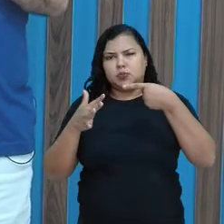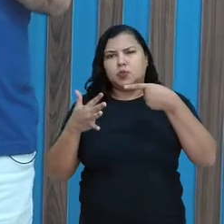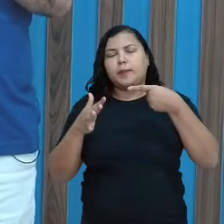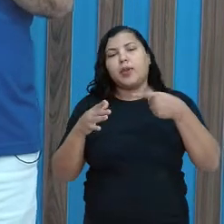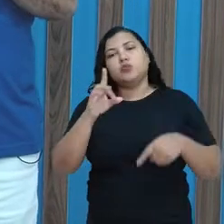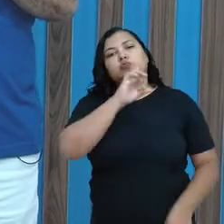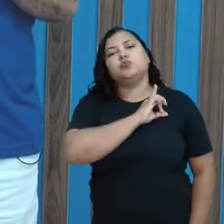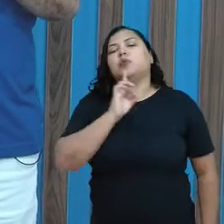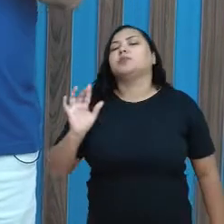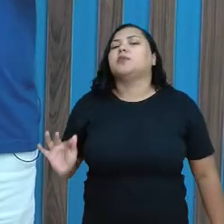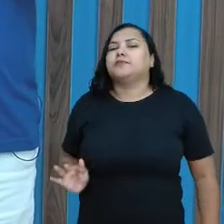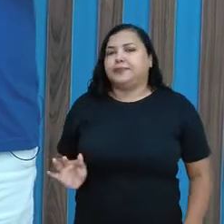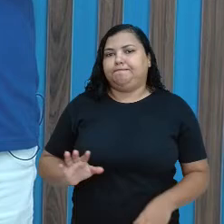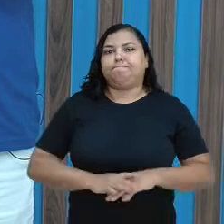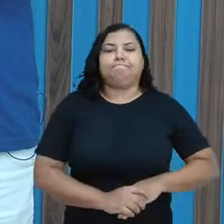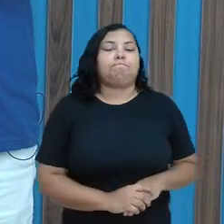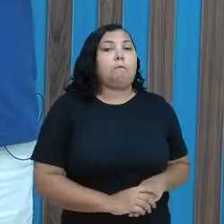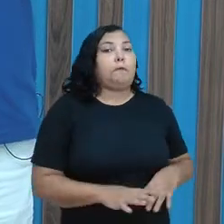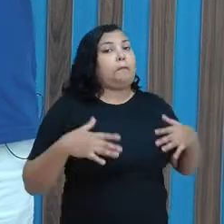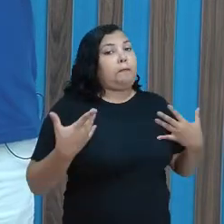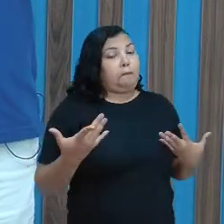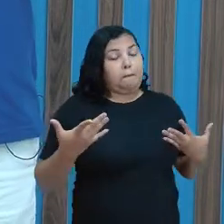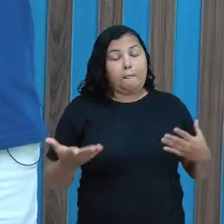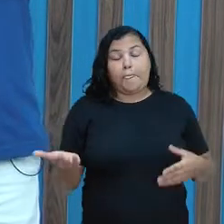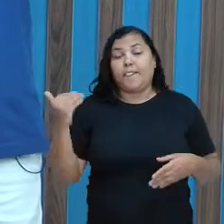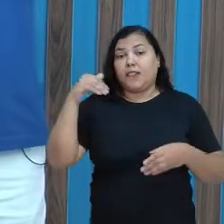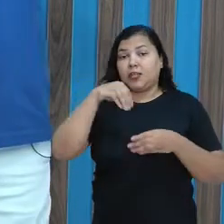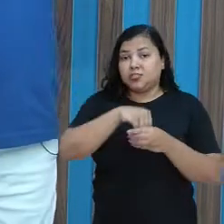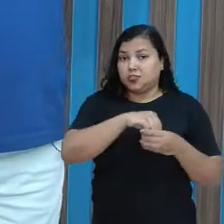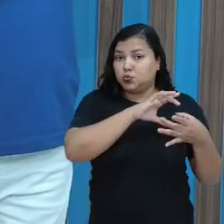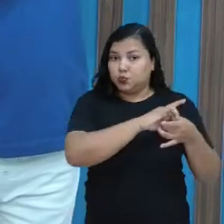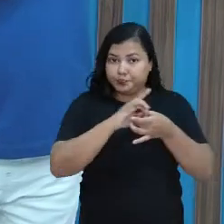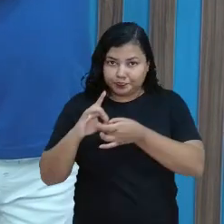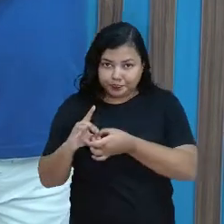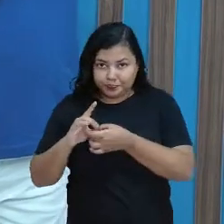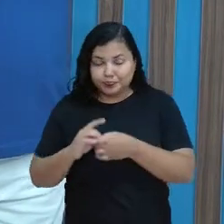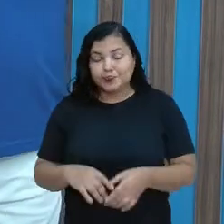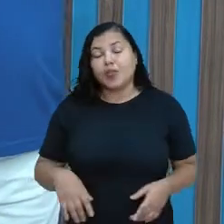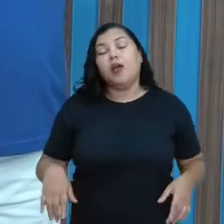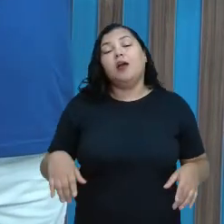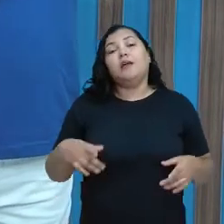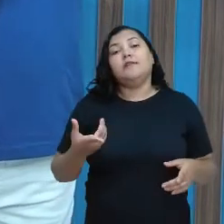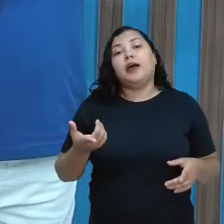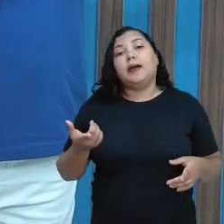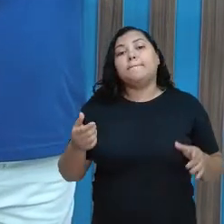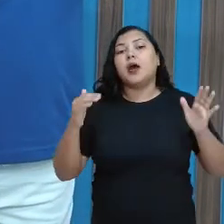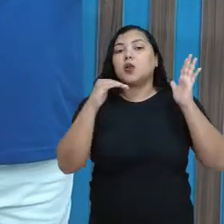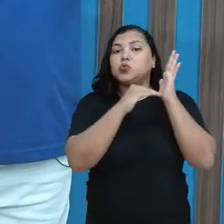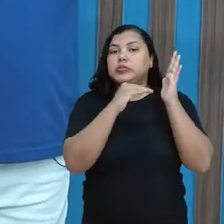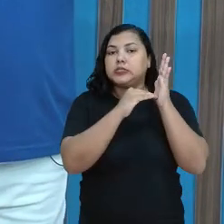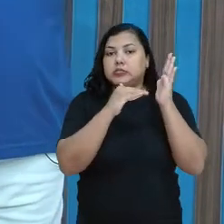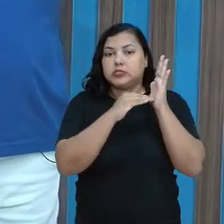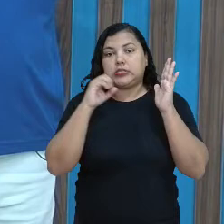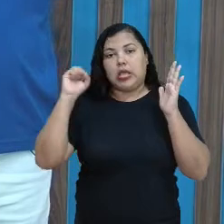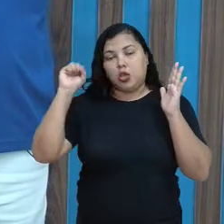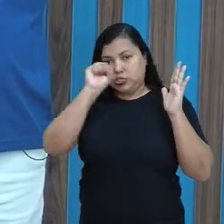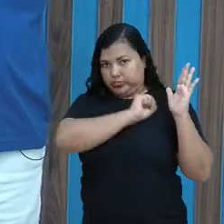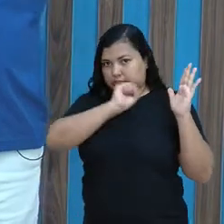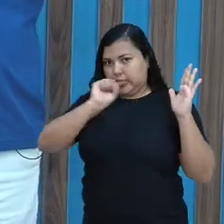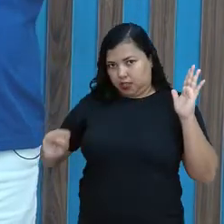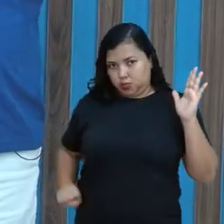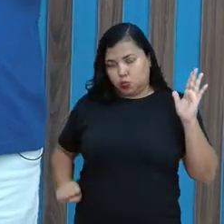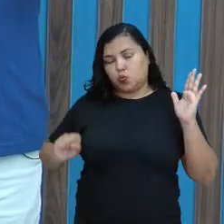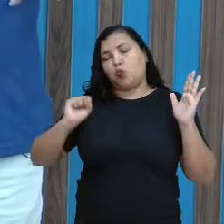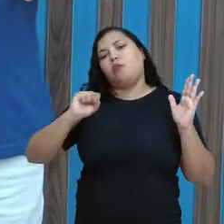né, dos deputados. Aí, feito isso, essas propostas vão para a Câmara, vão para o Senado